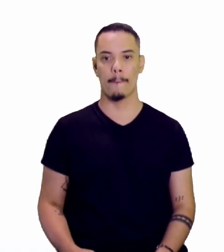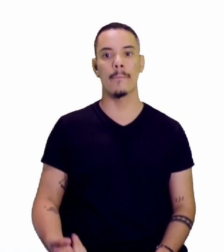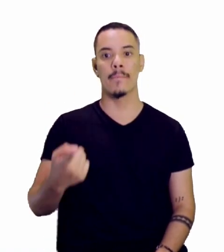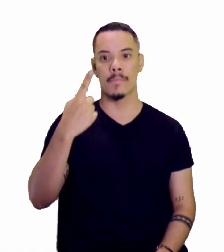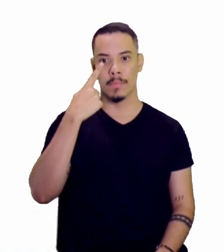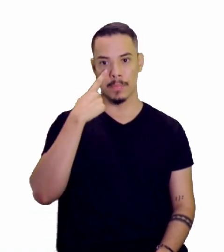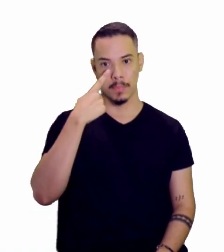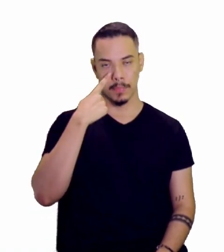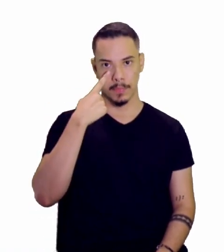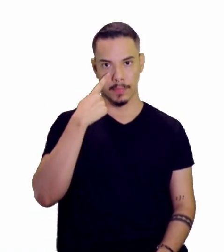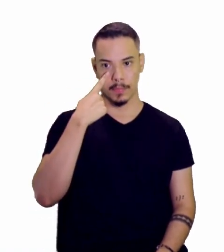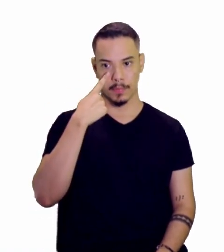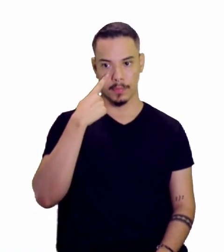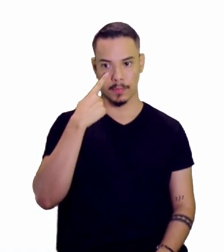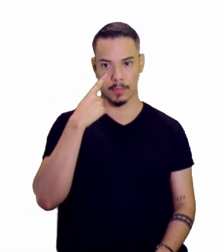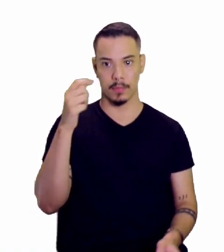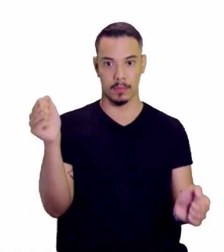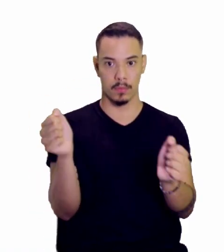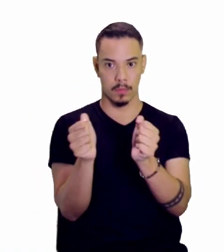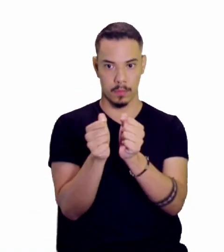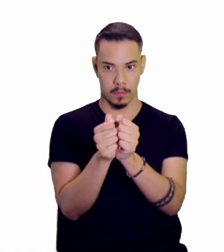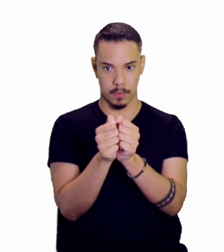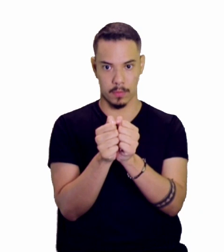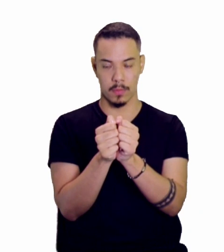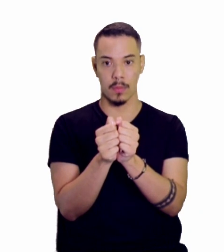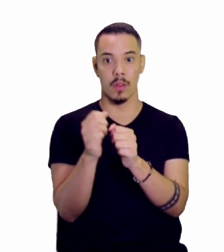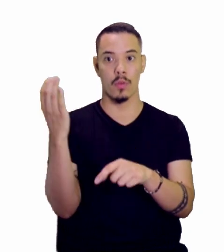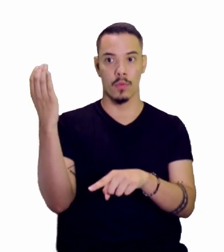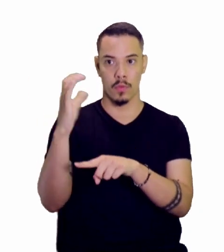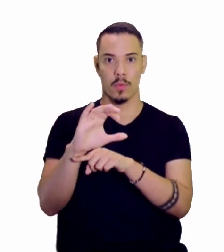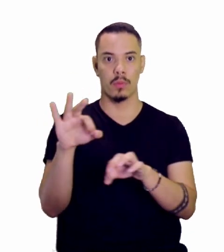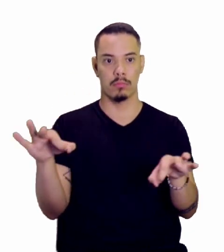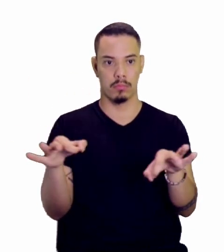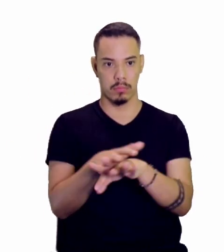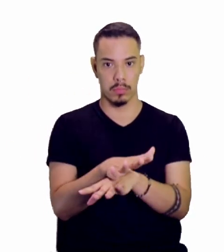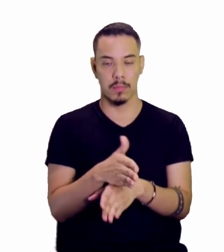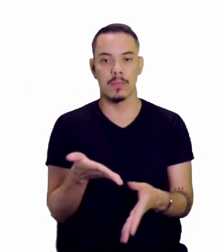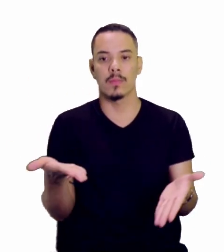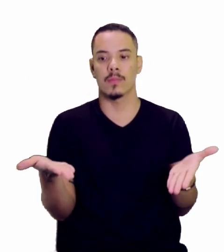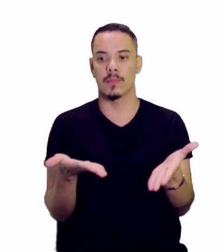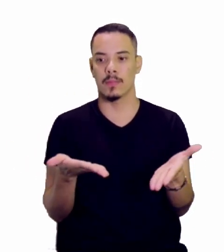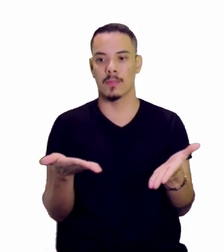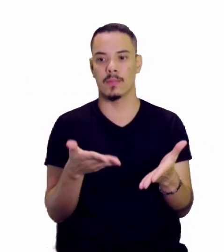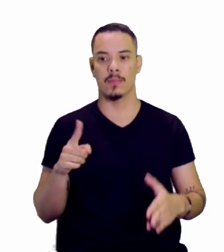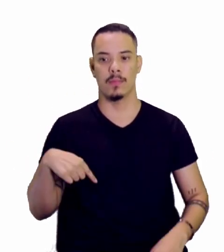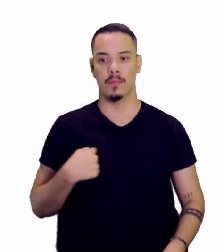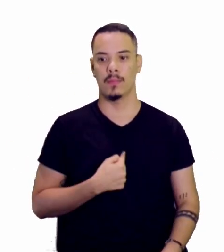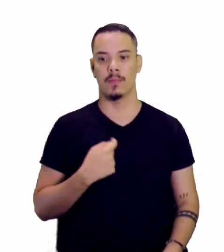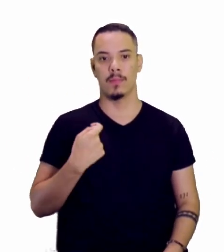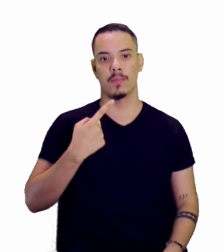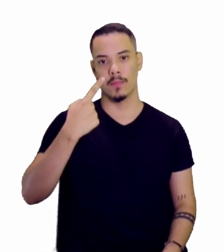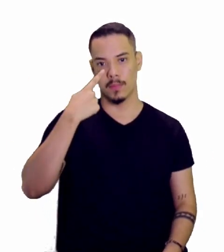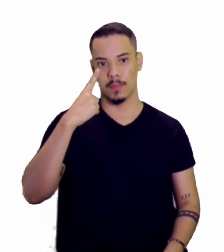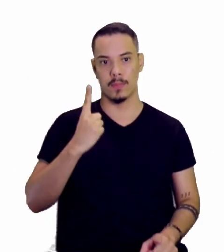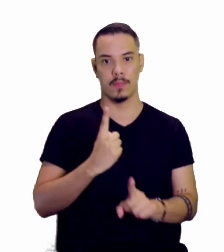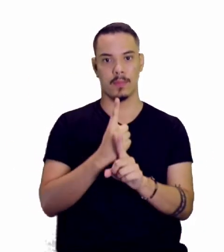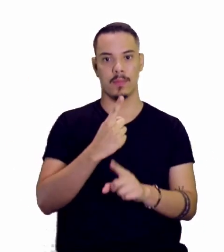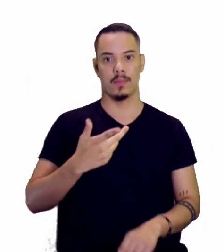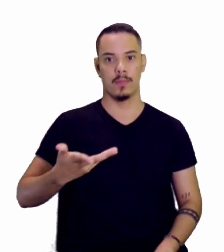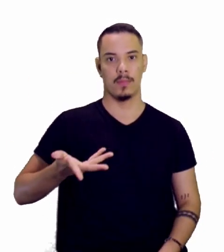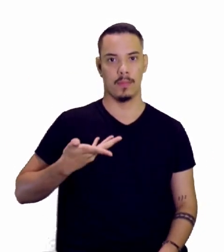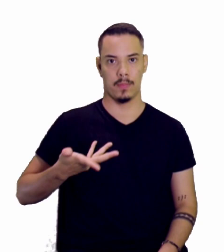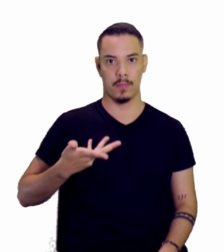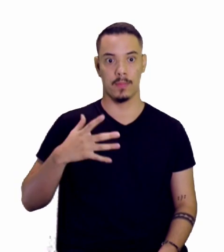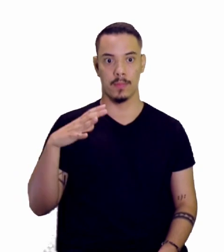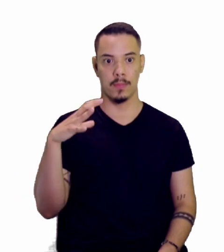ó. Pronto, vamos deixar aqui anotado. Agora fica bacana, né, Décio, achar aqui o que ele está pedindo, que é a